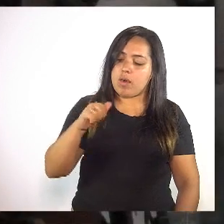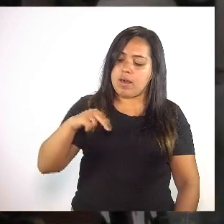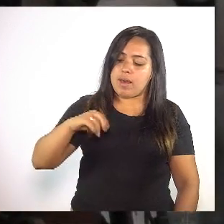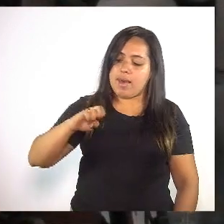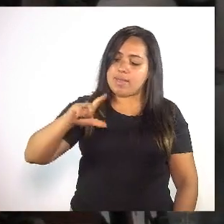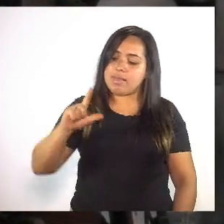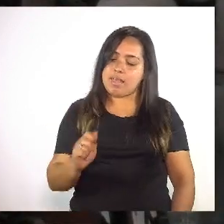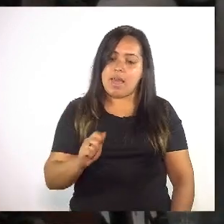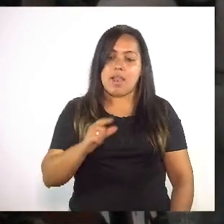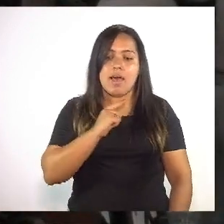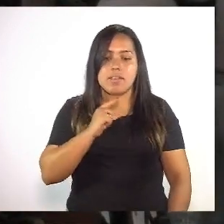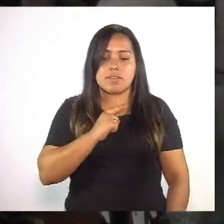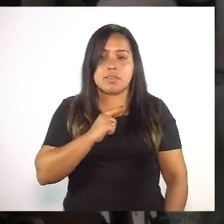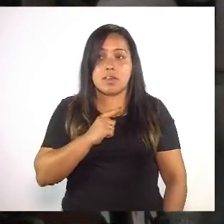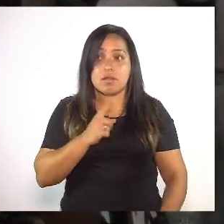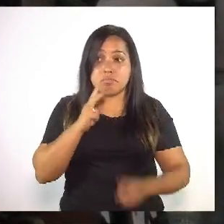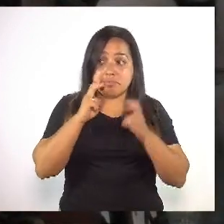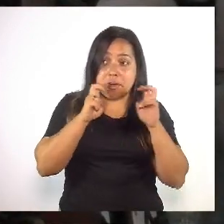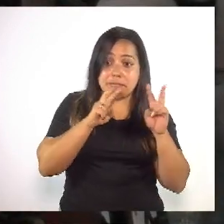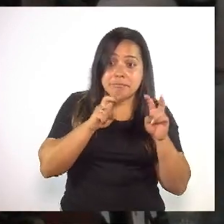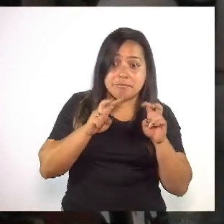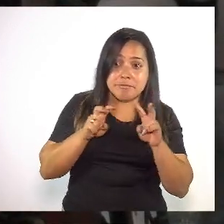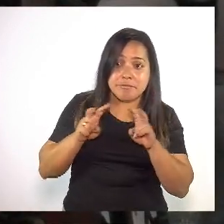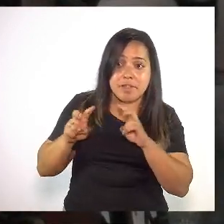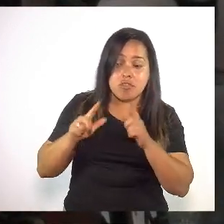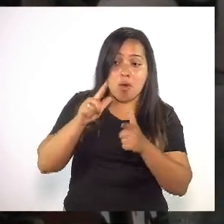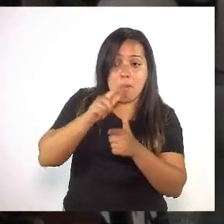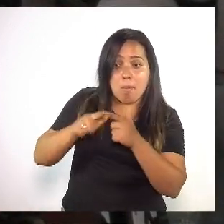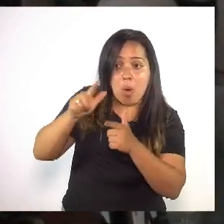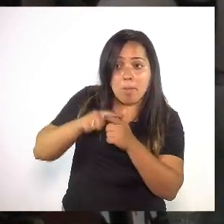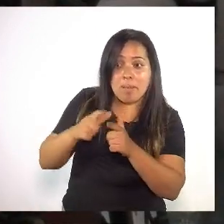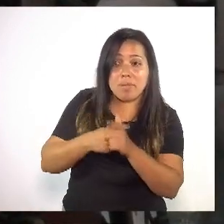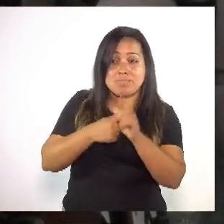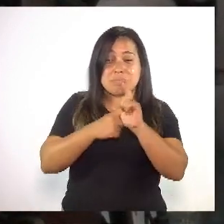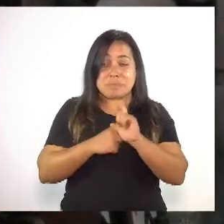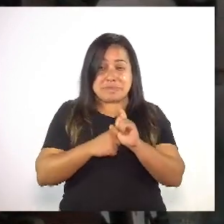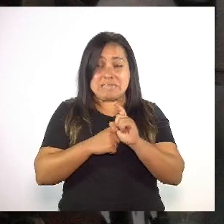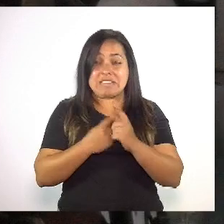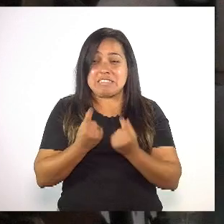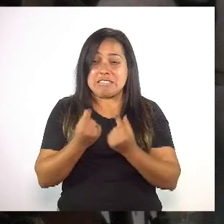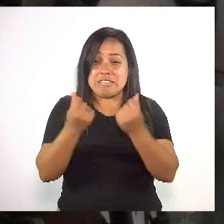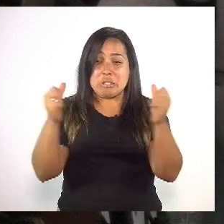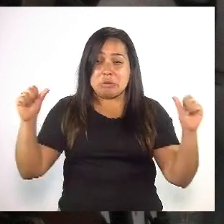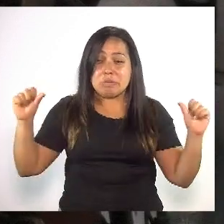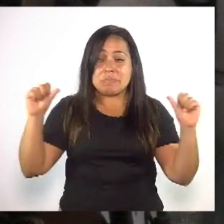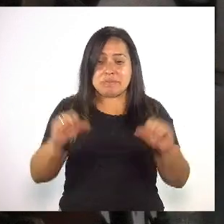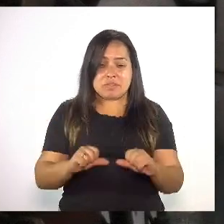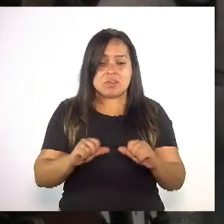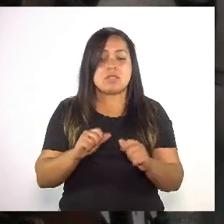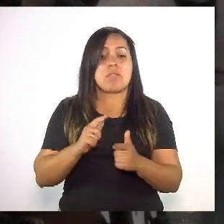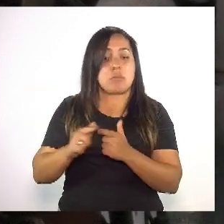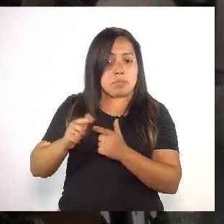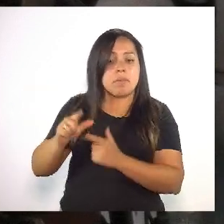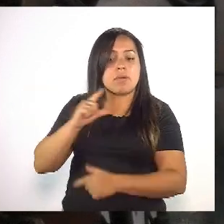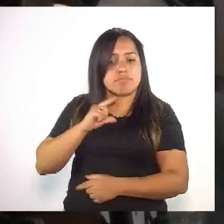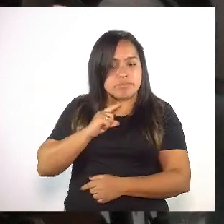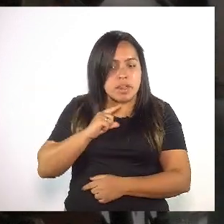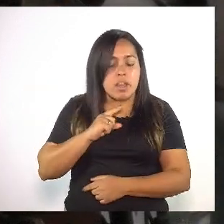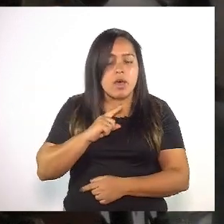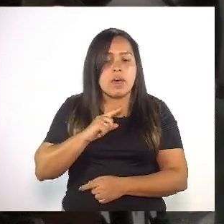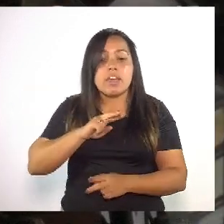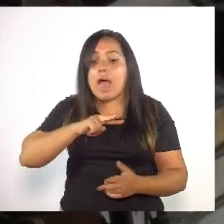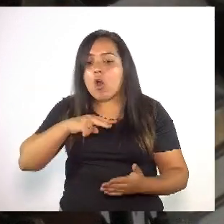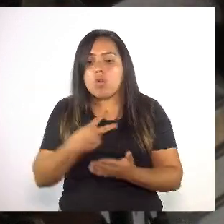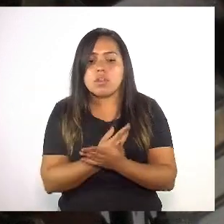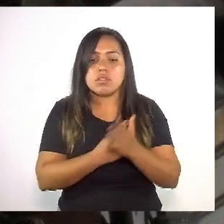Diante do contexto que a crise econômica em que o Estado do Rio de Janeiro se encontra, um estado de calamidade pública e financeira, instituído pelo